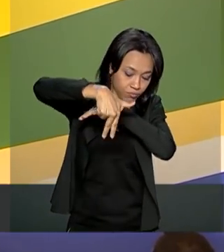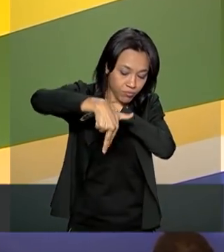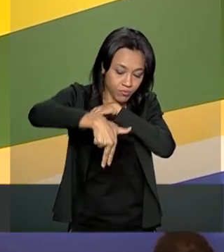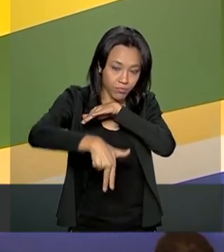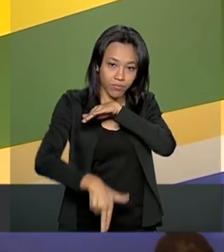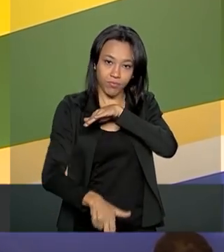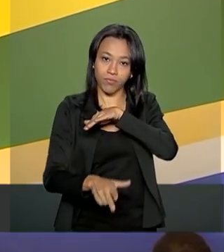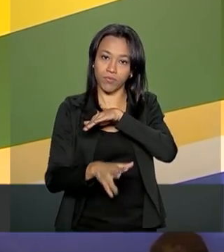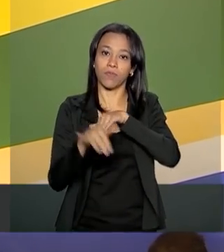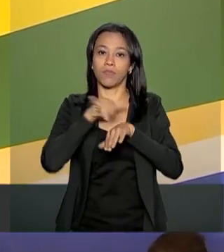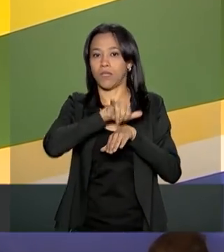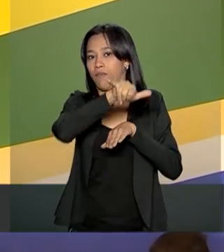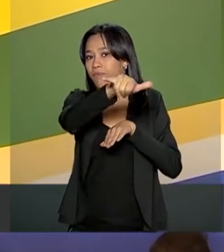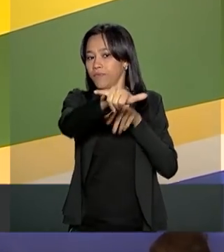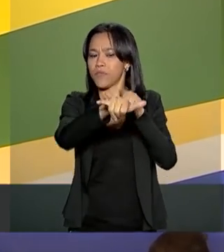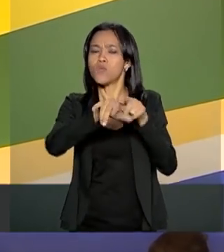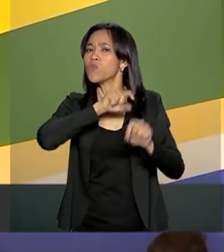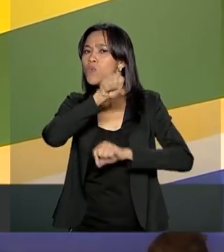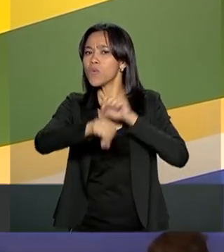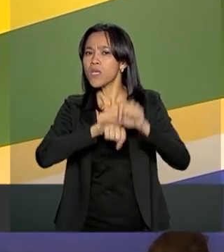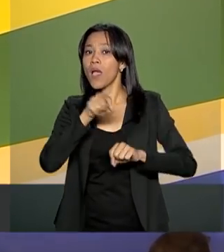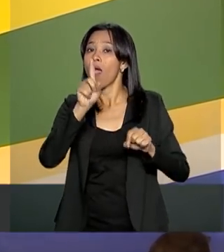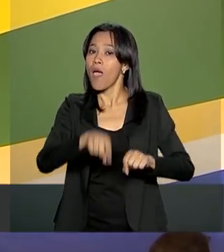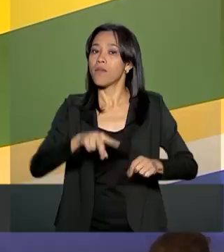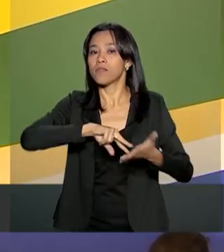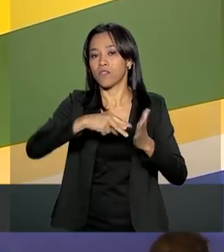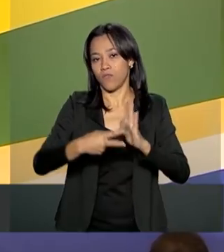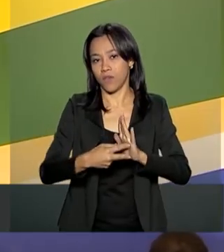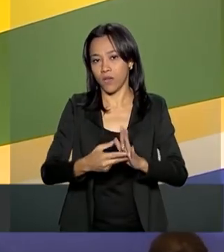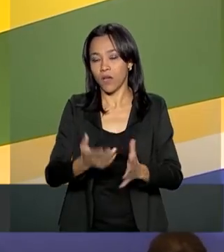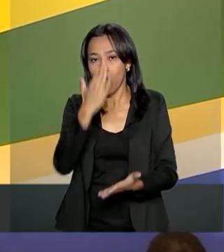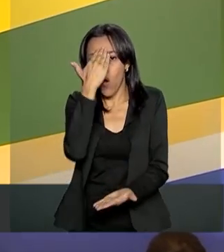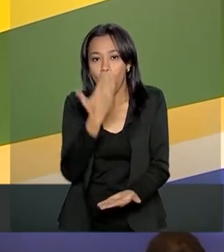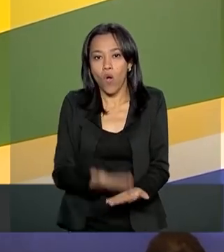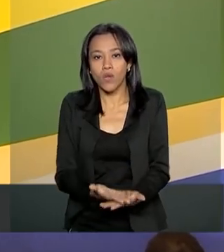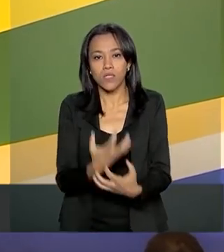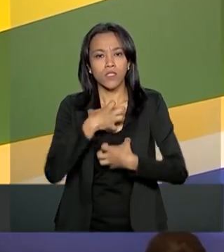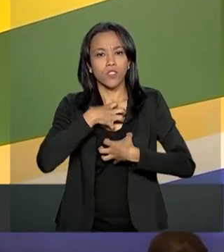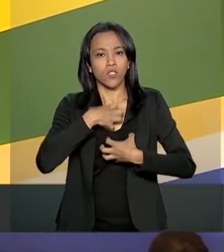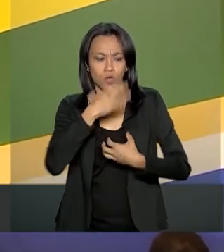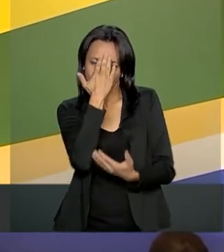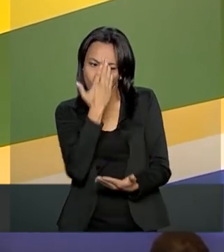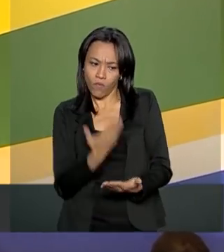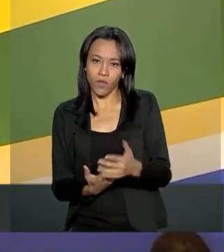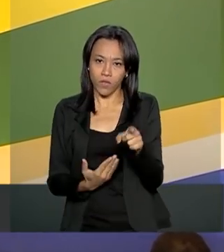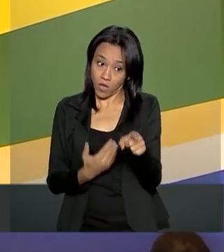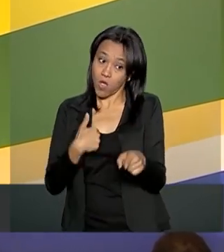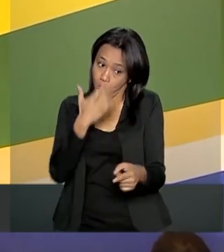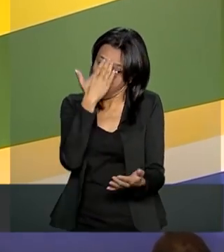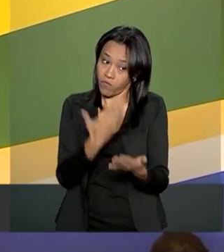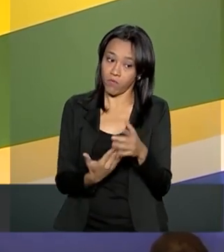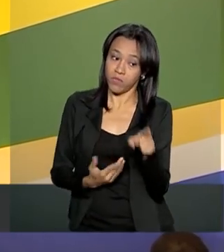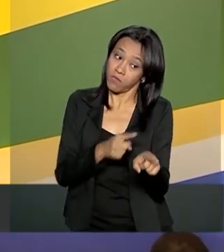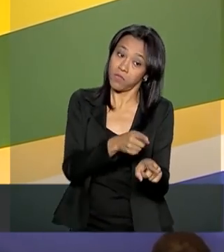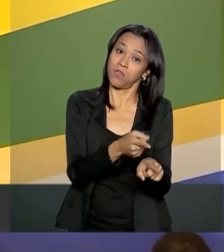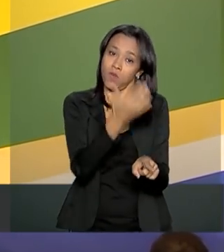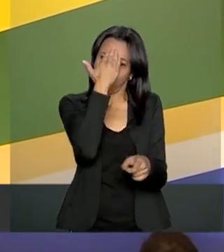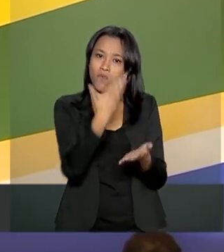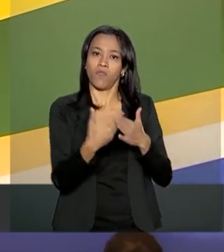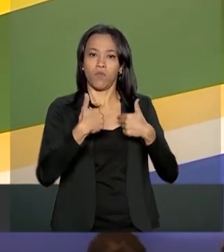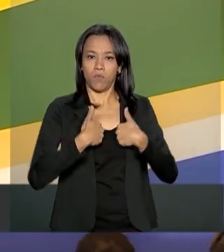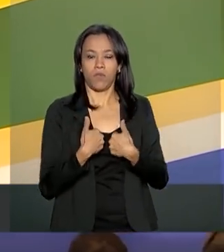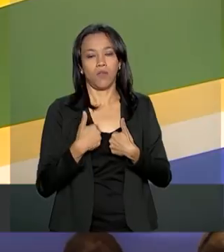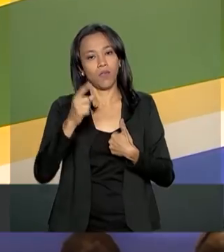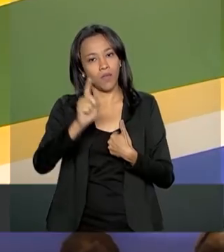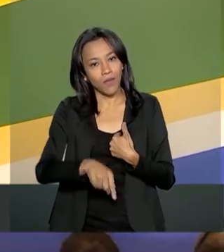Isso desperta a confiança entre nós. E esse sentimento de confiança é que nos faz ser